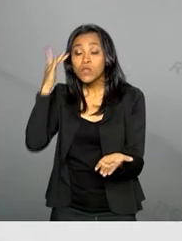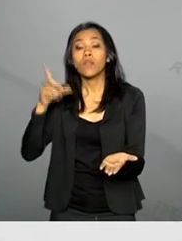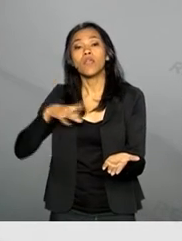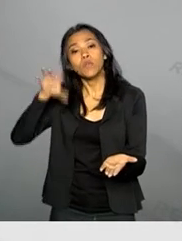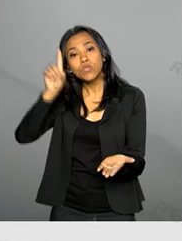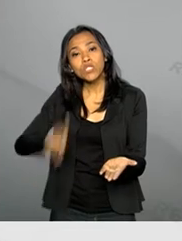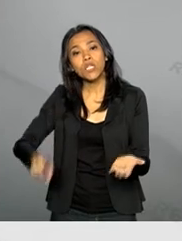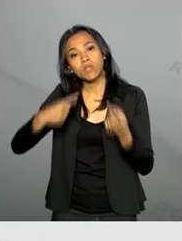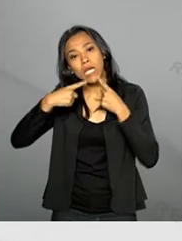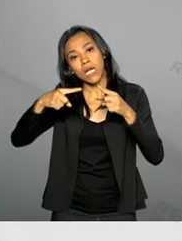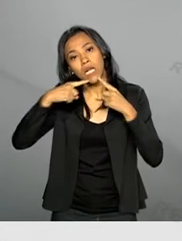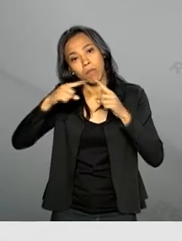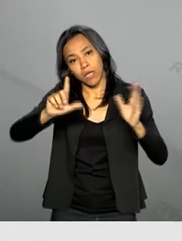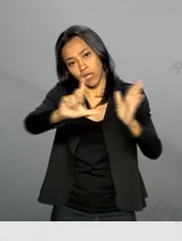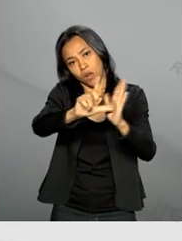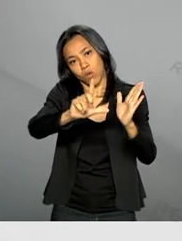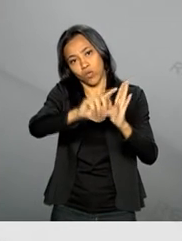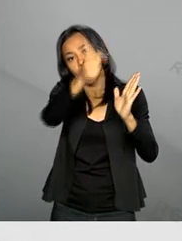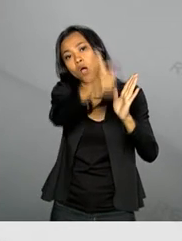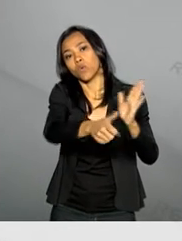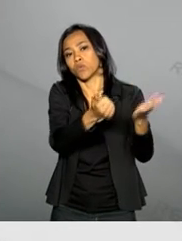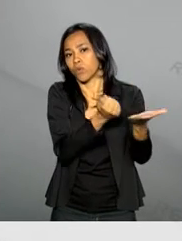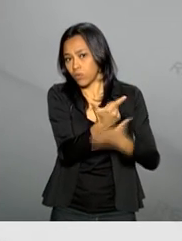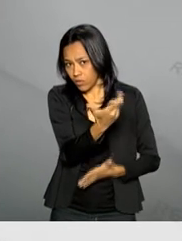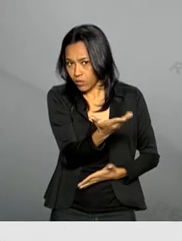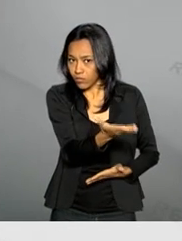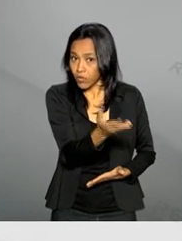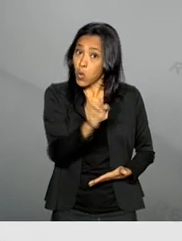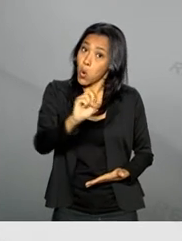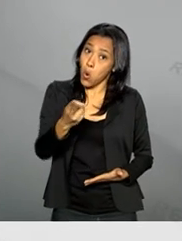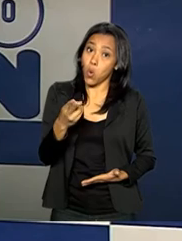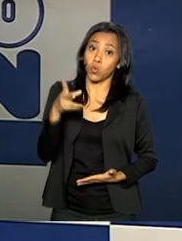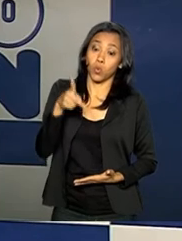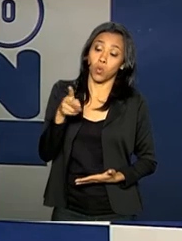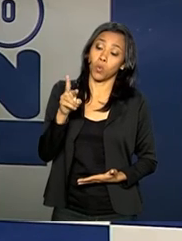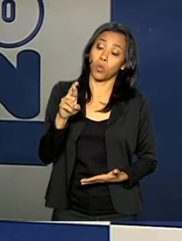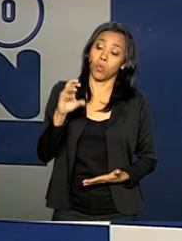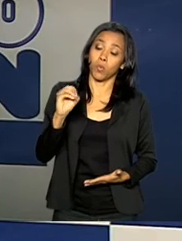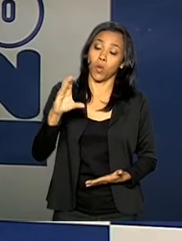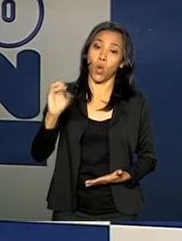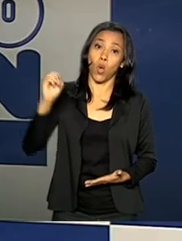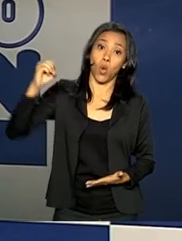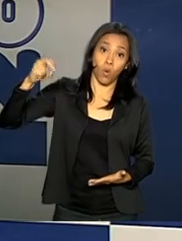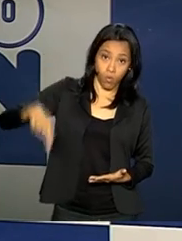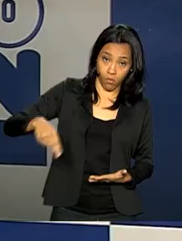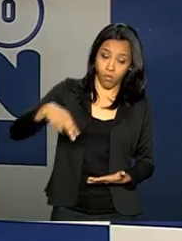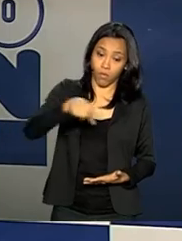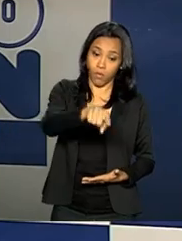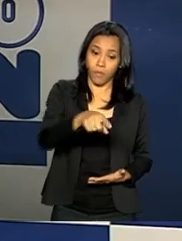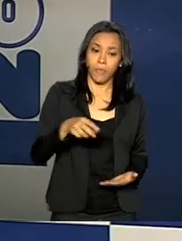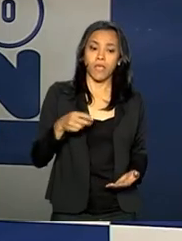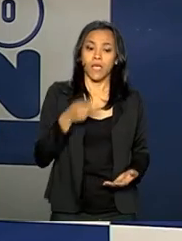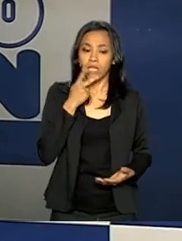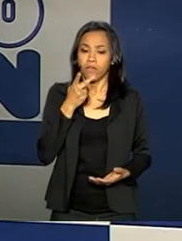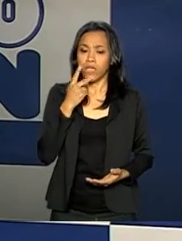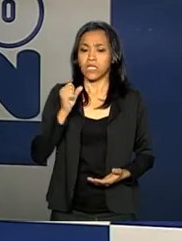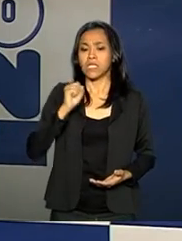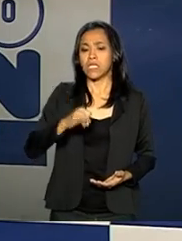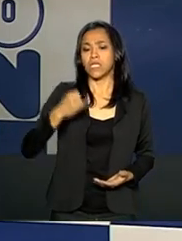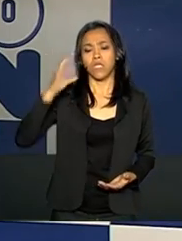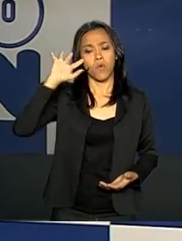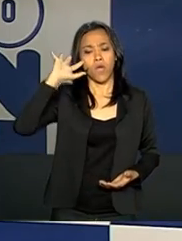de reclamar na loja onde a compra foi feita ou no procon se ele não conseguir resolver junto ao lojista